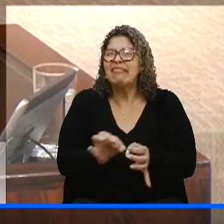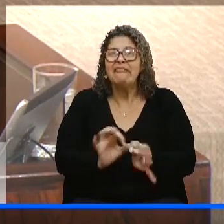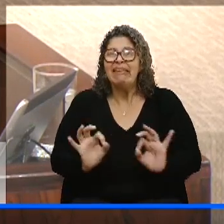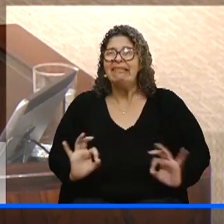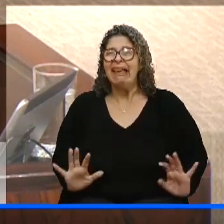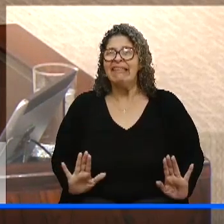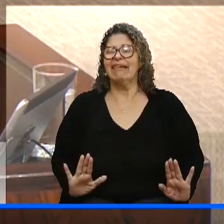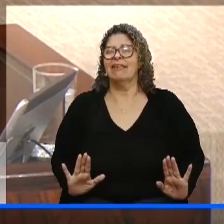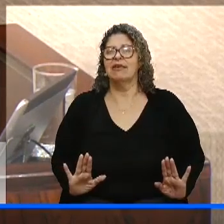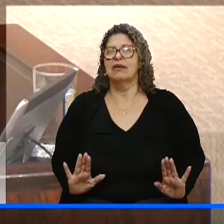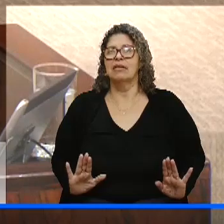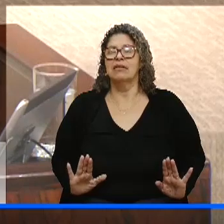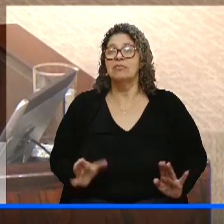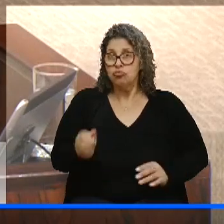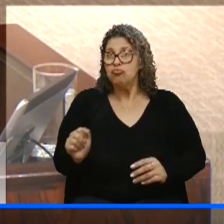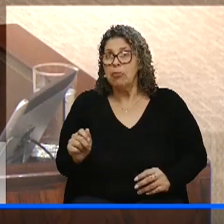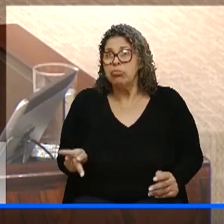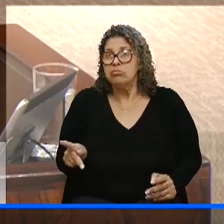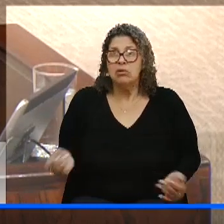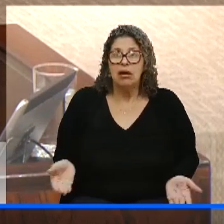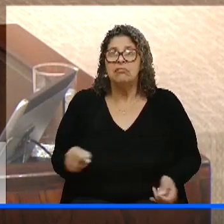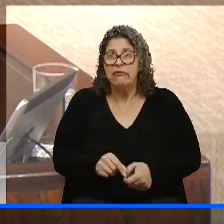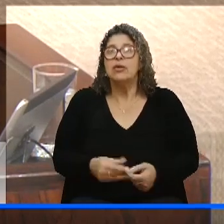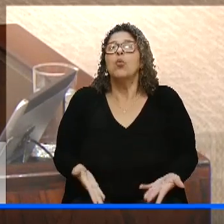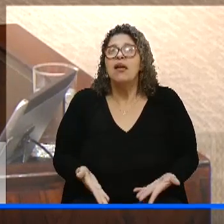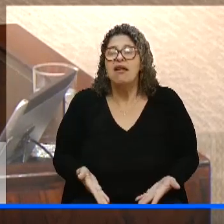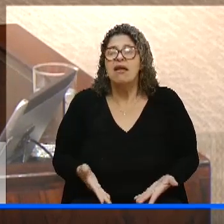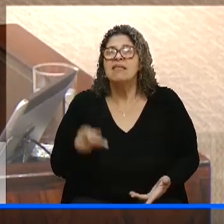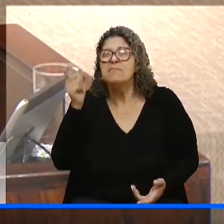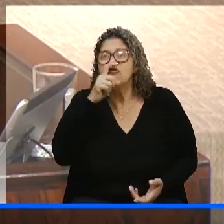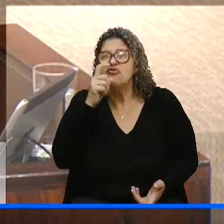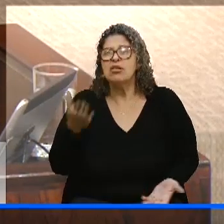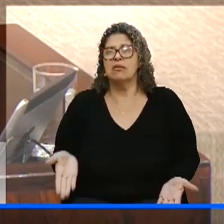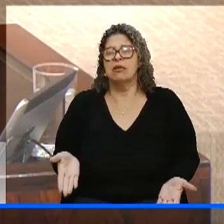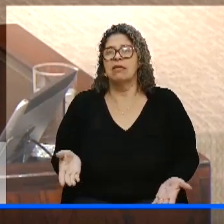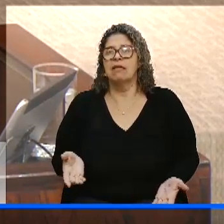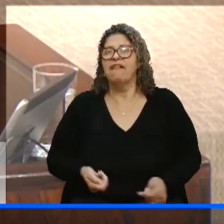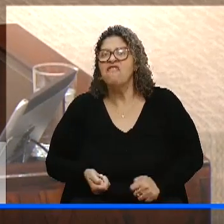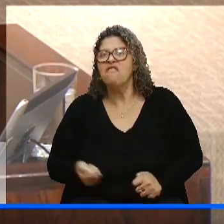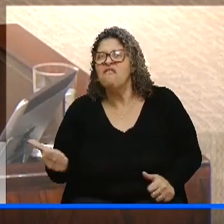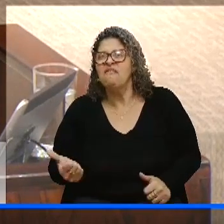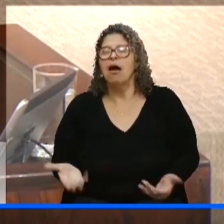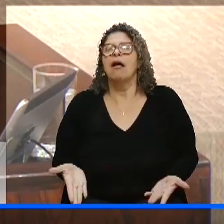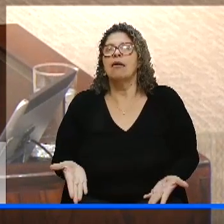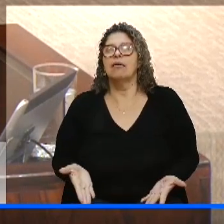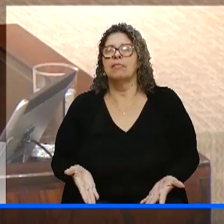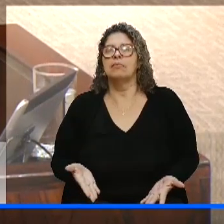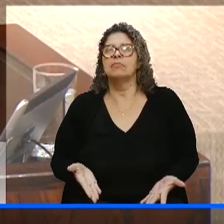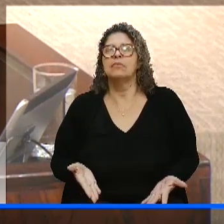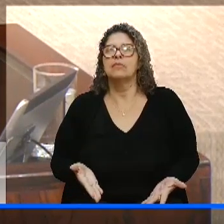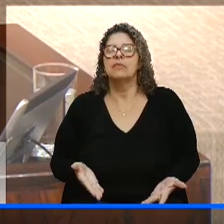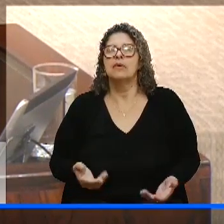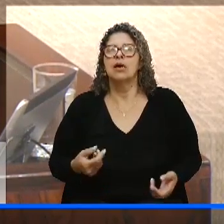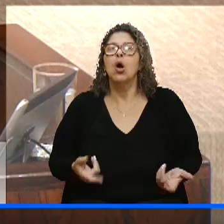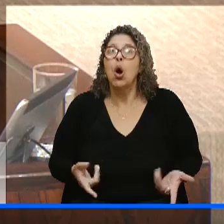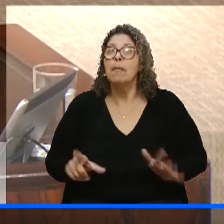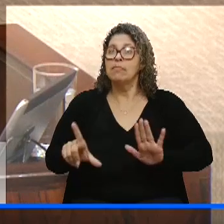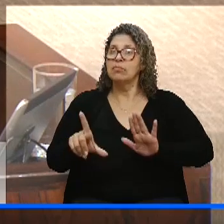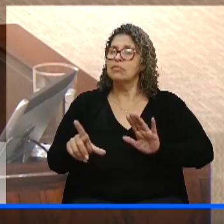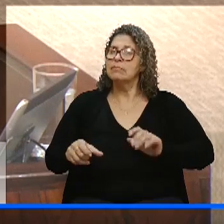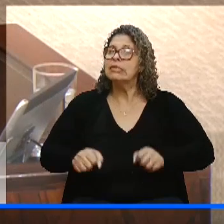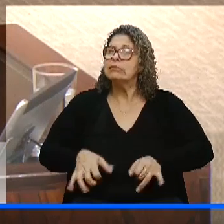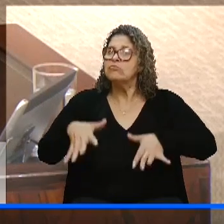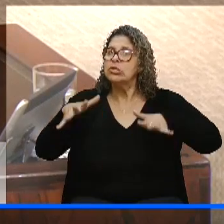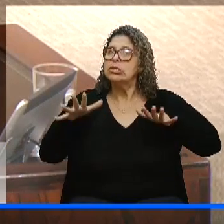produzindo se a pessoa aposentada não é prêmio produtividade é mentira é mentira passaram por cima da assembléia